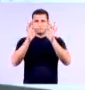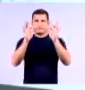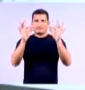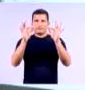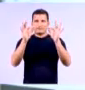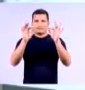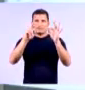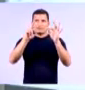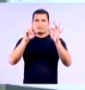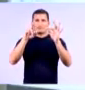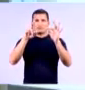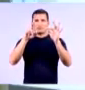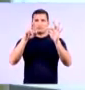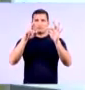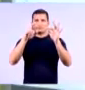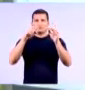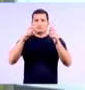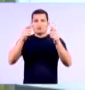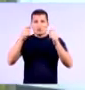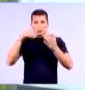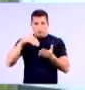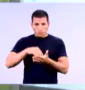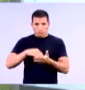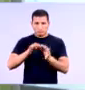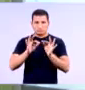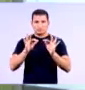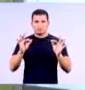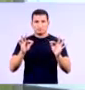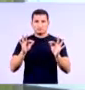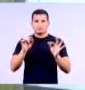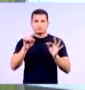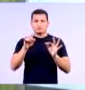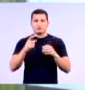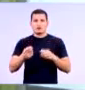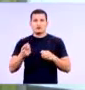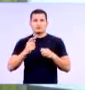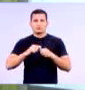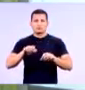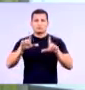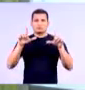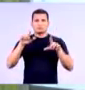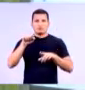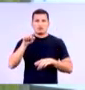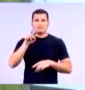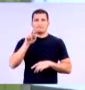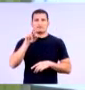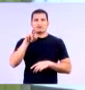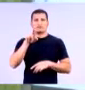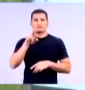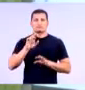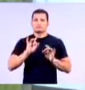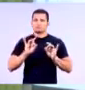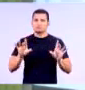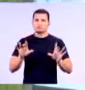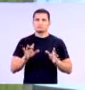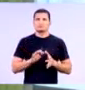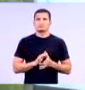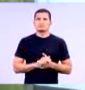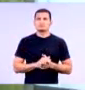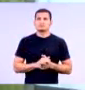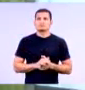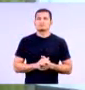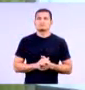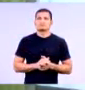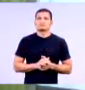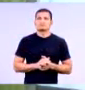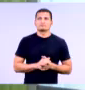declara a variável que você vai retornar. A última linha, você retorna aquela variável. Sem erro, gente. Isso aí